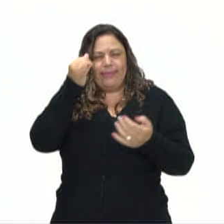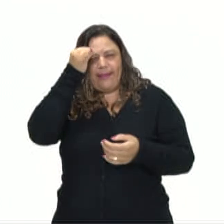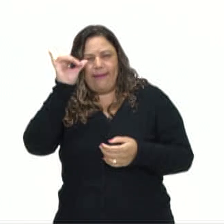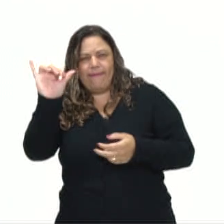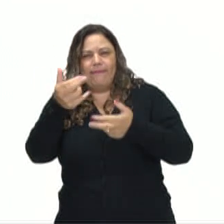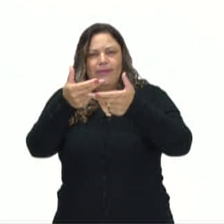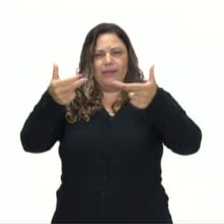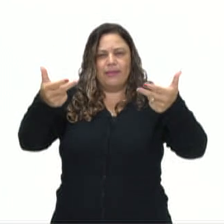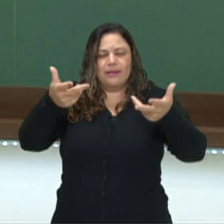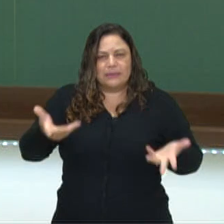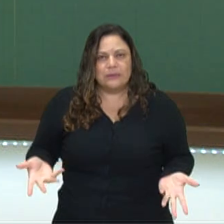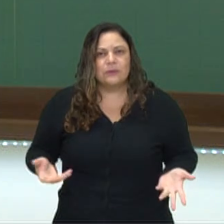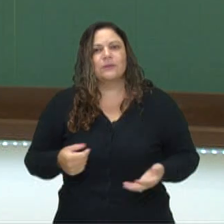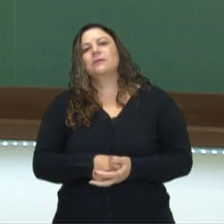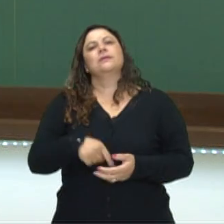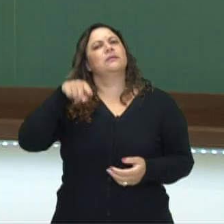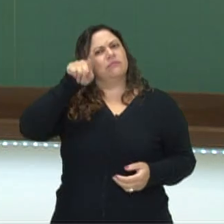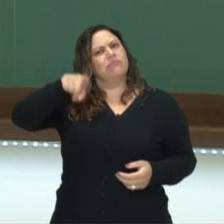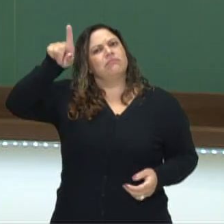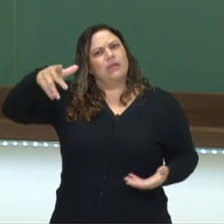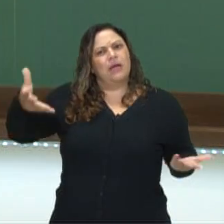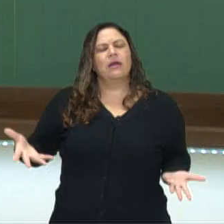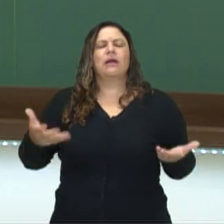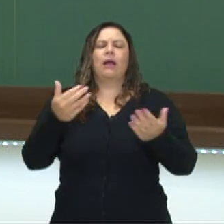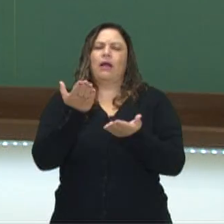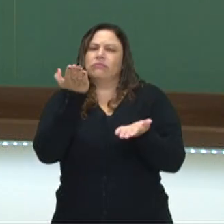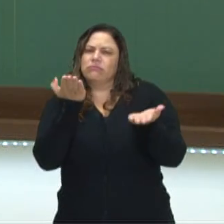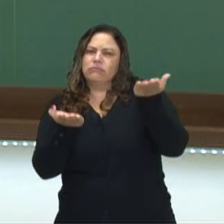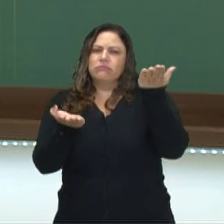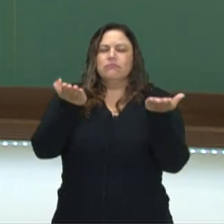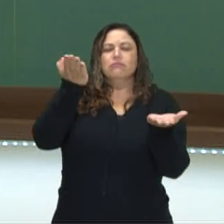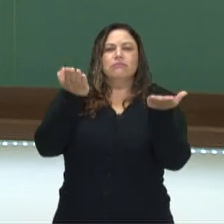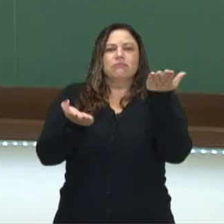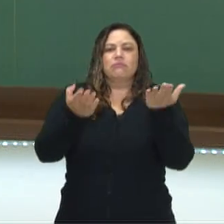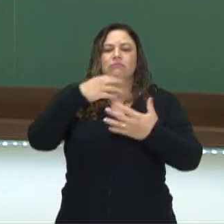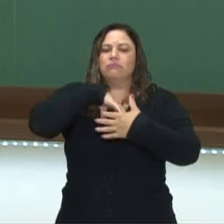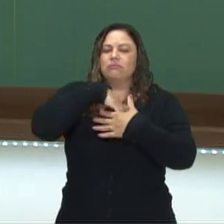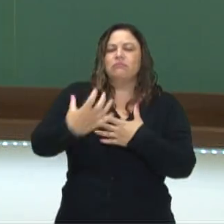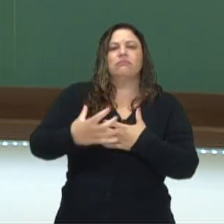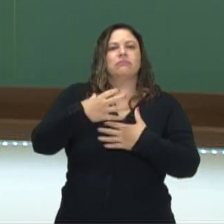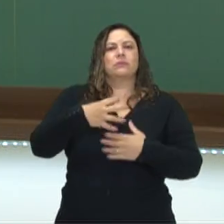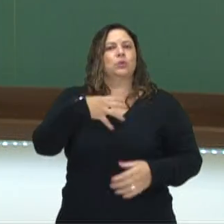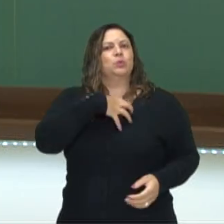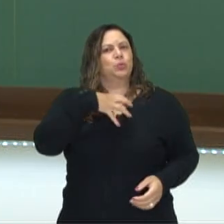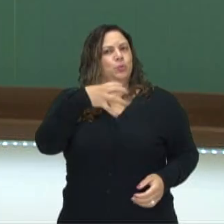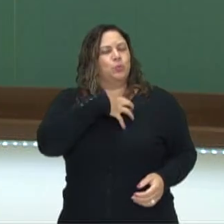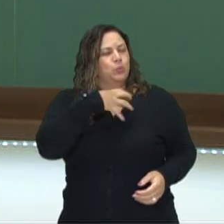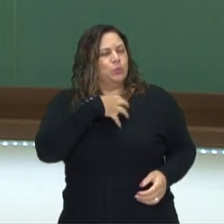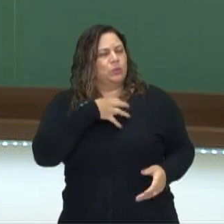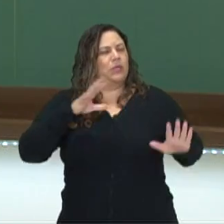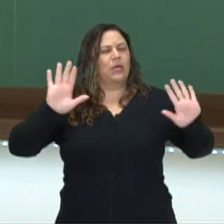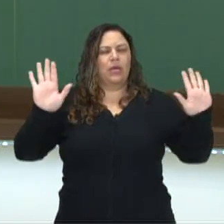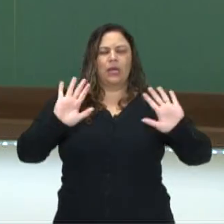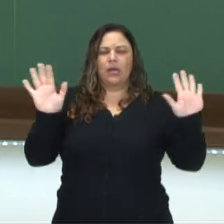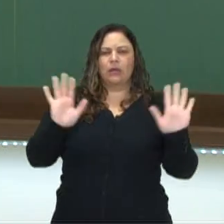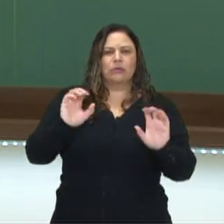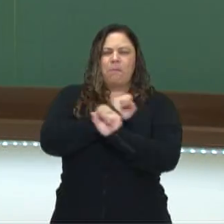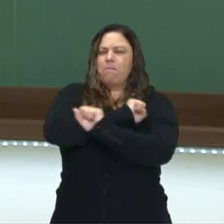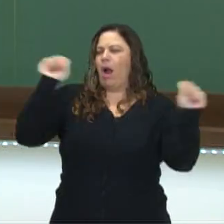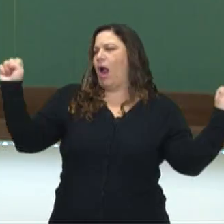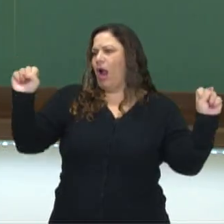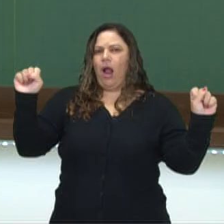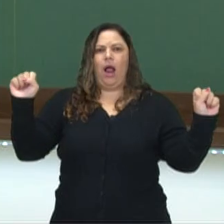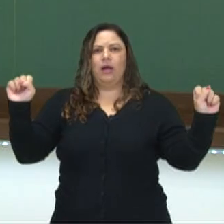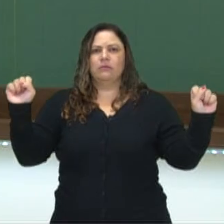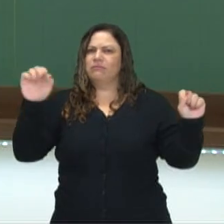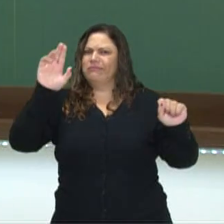Por quê? Então, você é uma pessoa equilibrada, você consegue agir aí de uma forma sem tanta explosão,